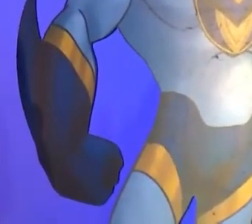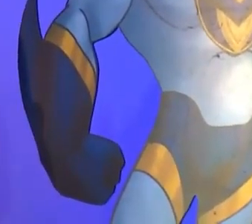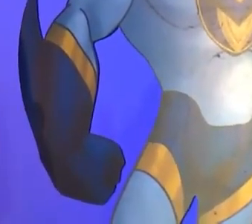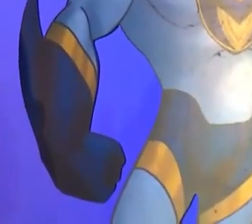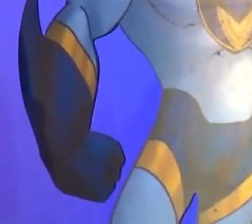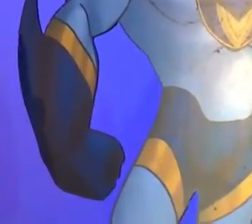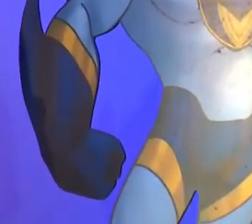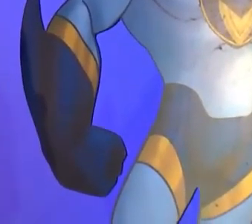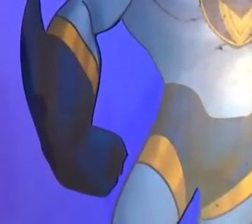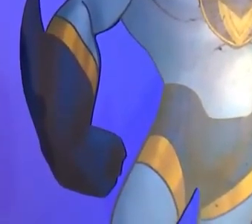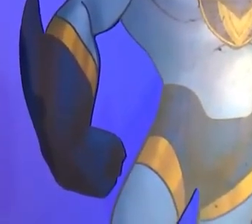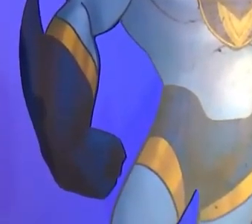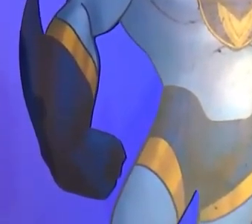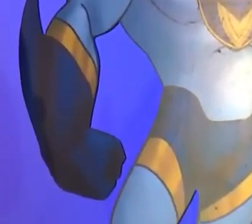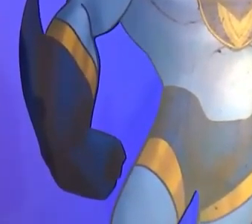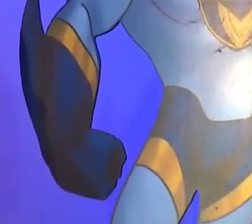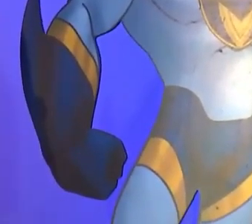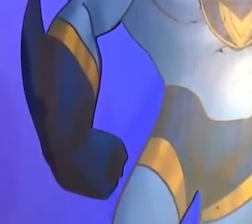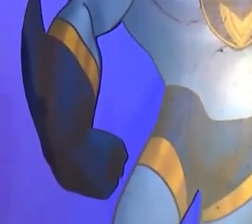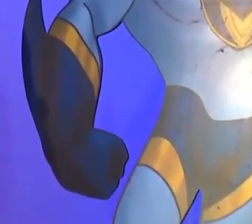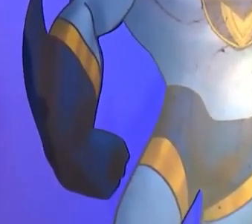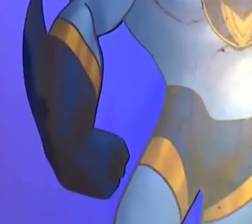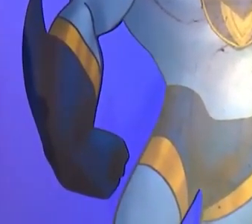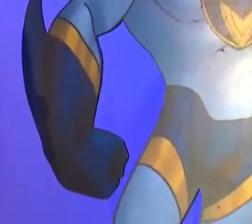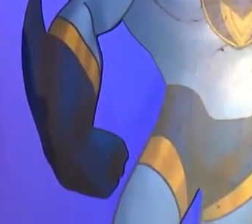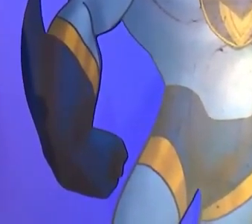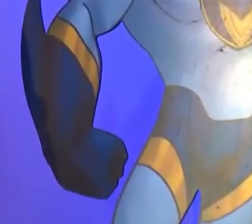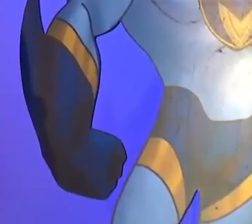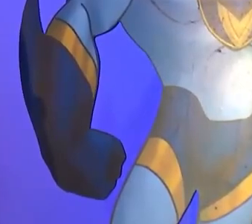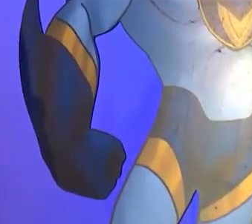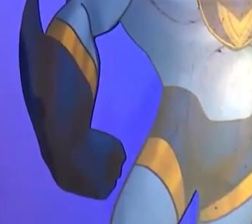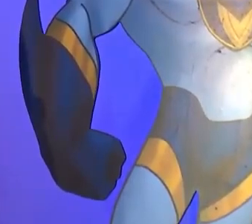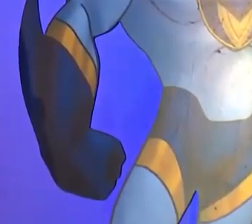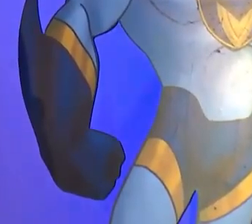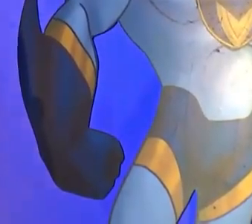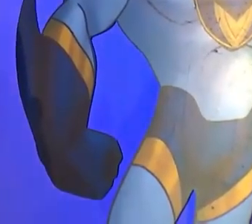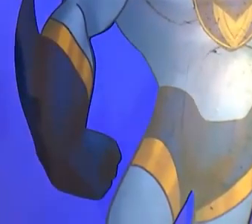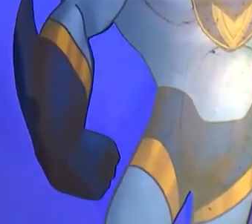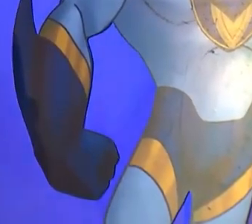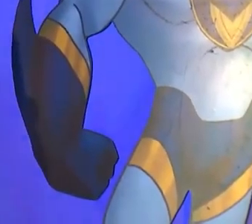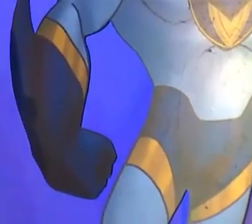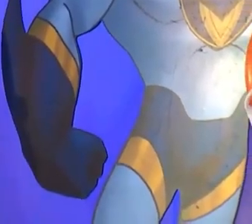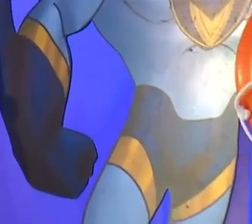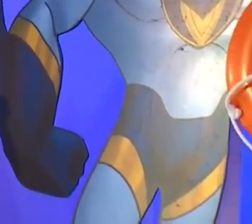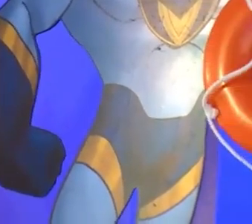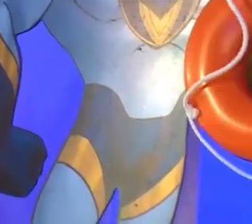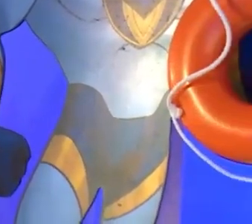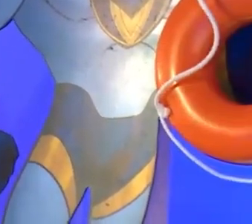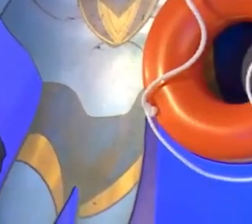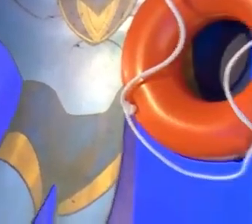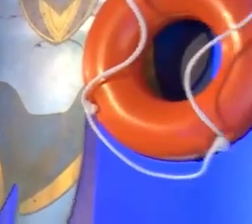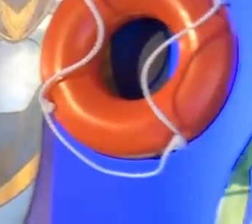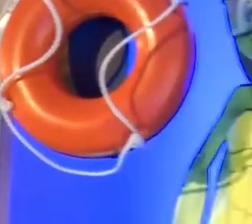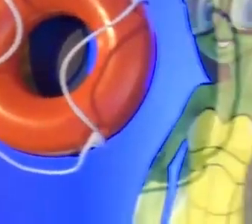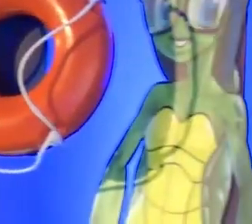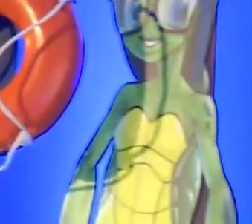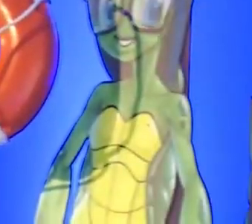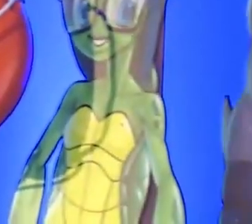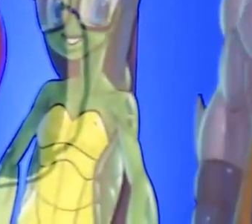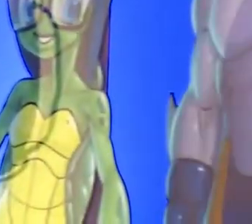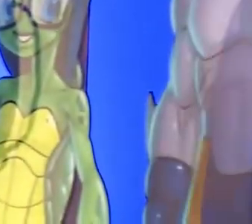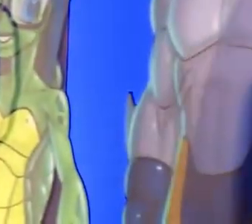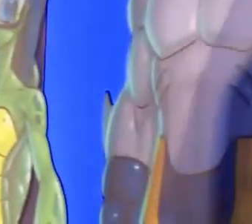para vocês esse projeto muito interessante. Depois das férias, no segundo semestre, nós estaremos